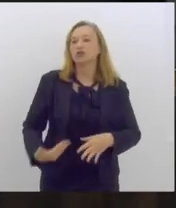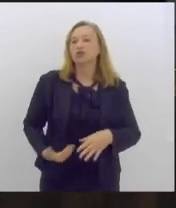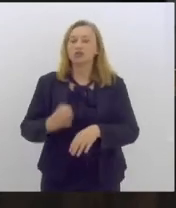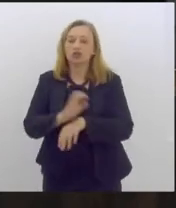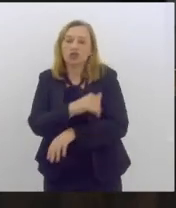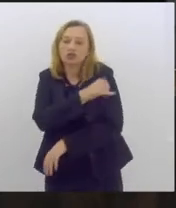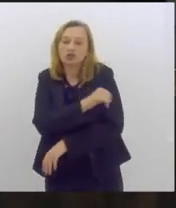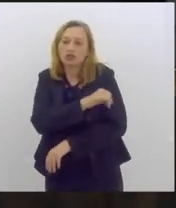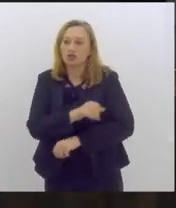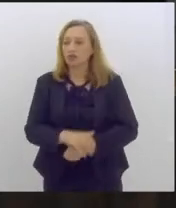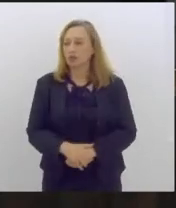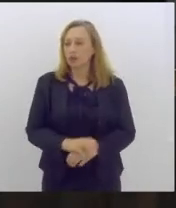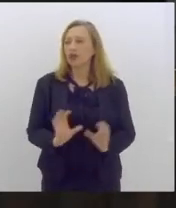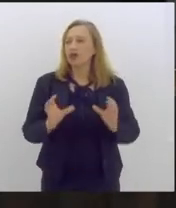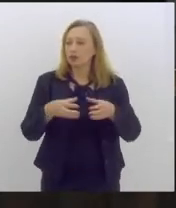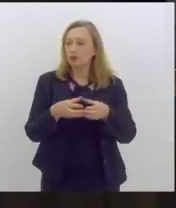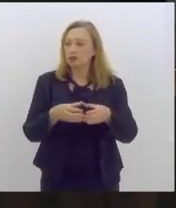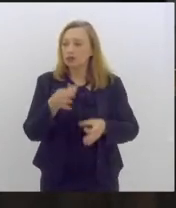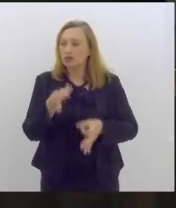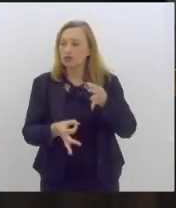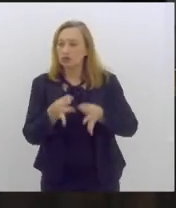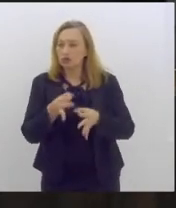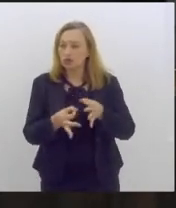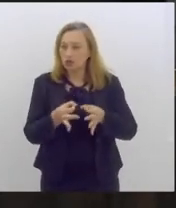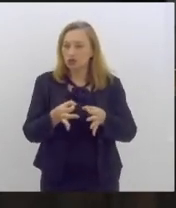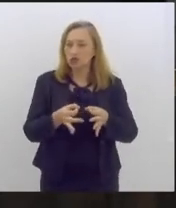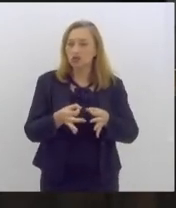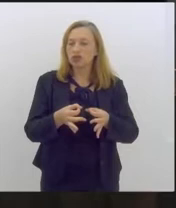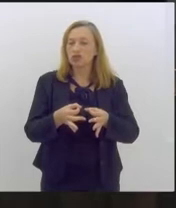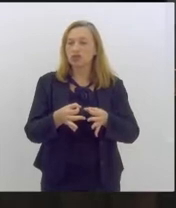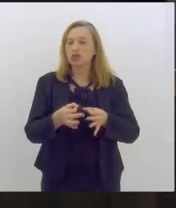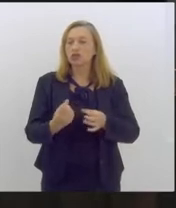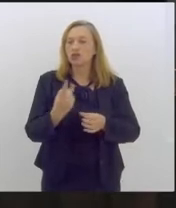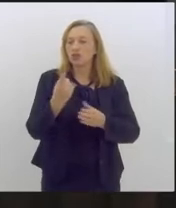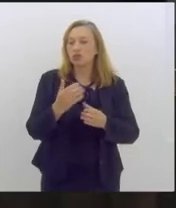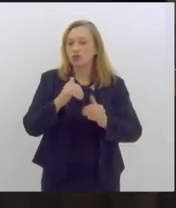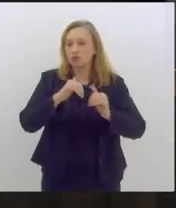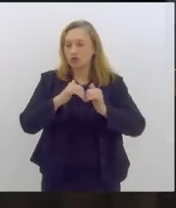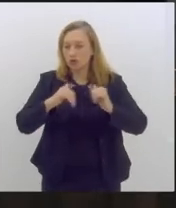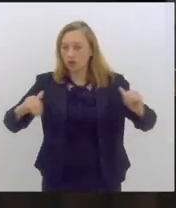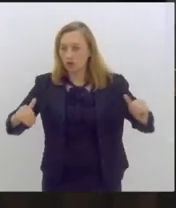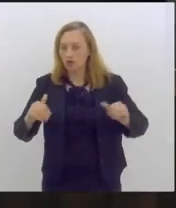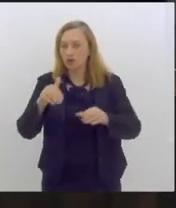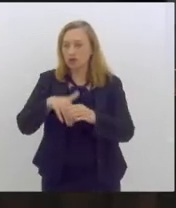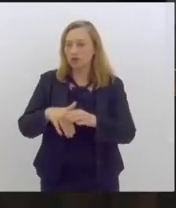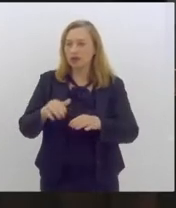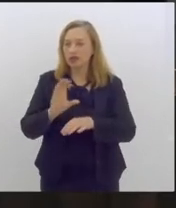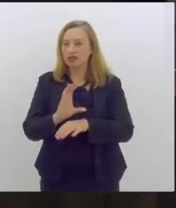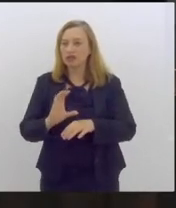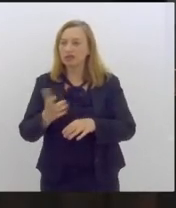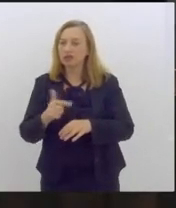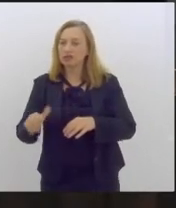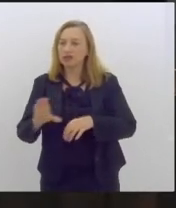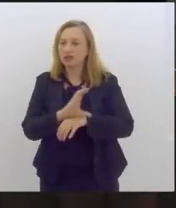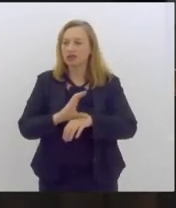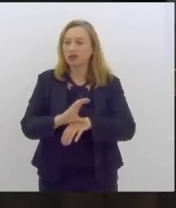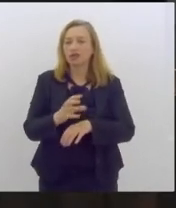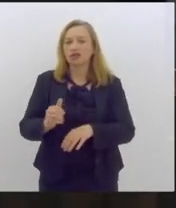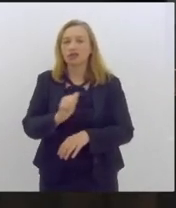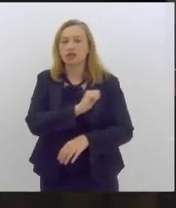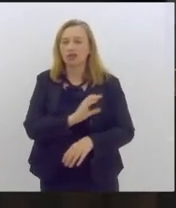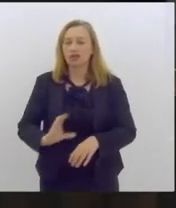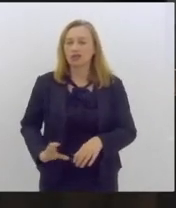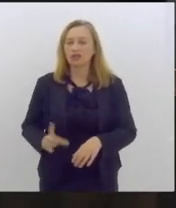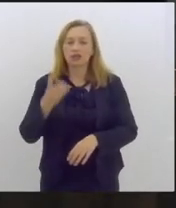Rio de Janeiro pareceres da comissão de concessão justa pela incondicionalidade com voto em separado pela condicionalidade do deputado André Ceciliano